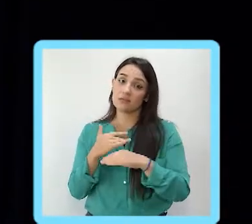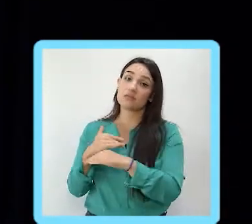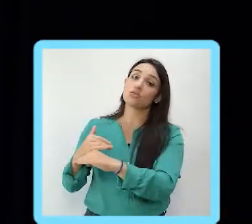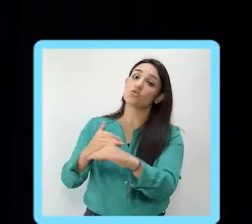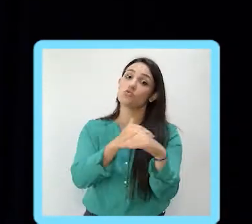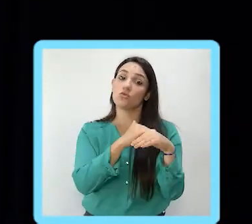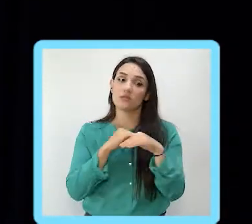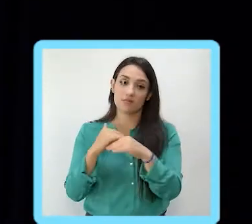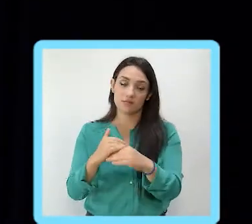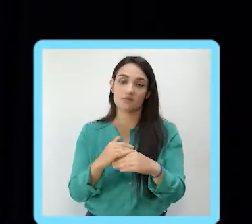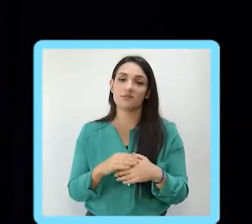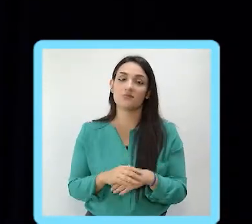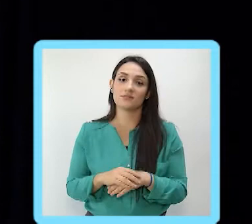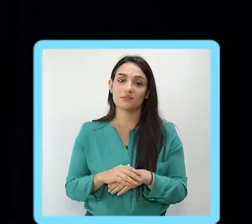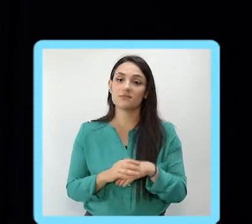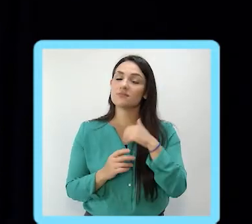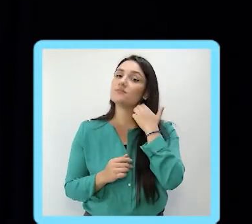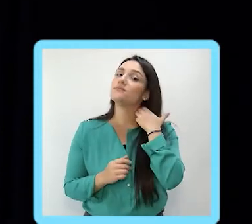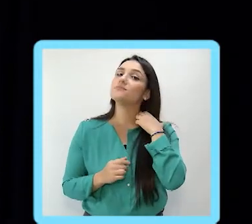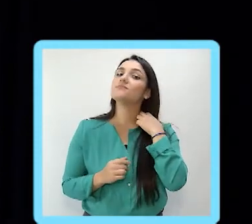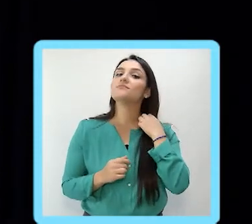há uma repartição de